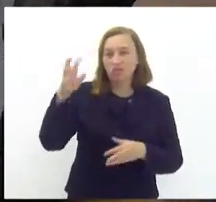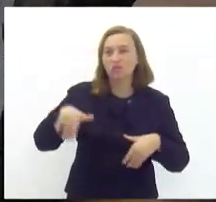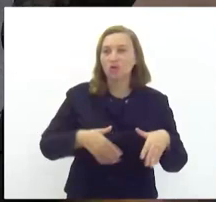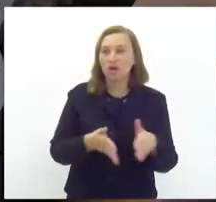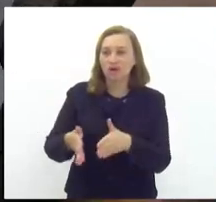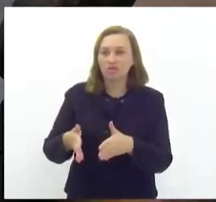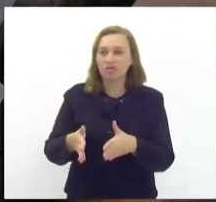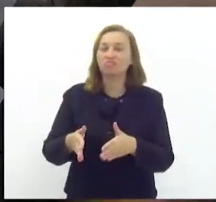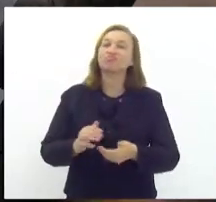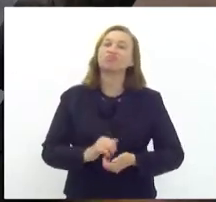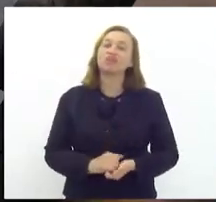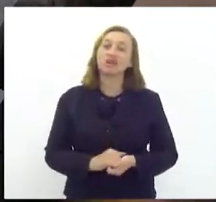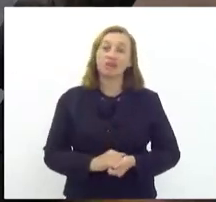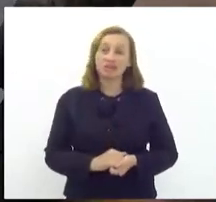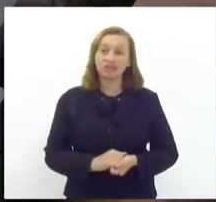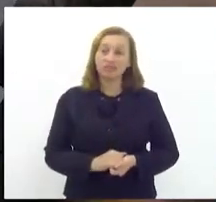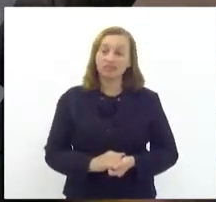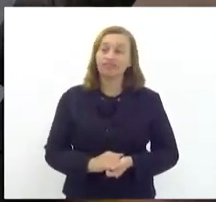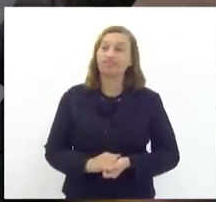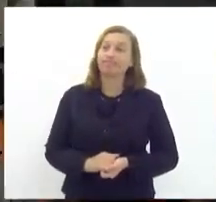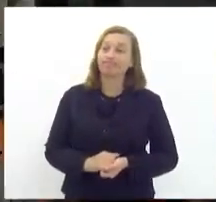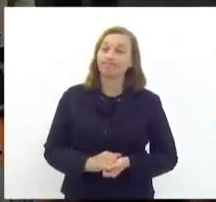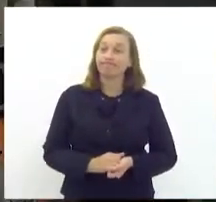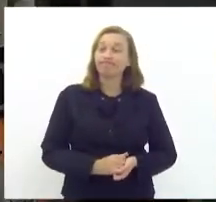um caminho é um dos caminhos